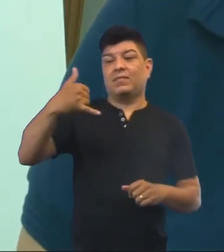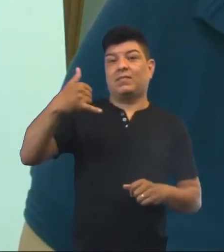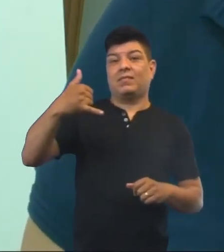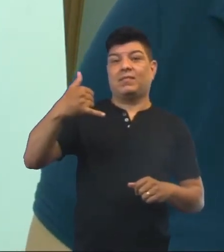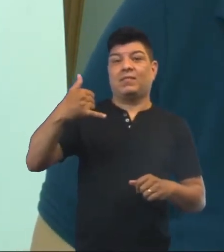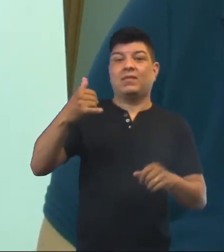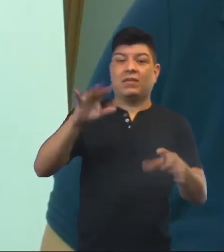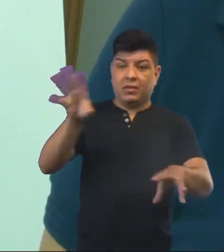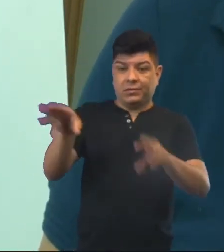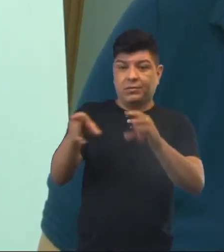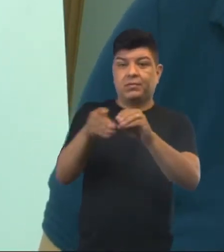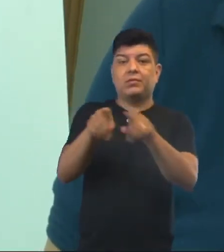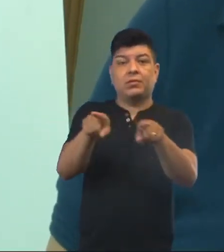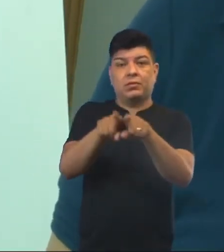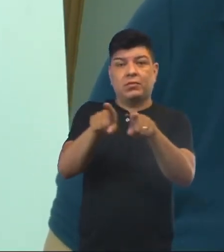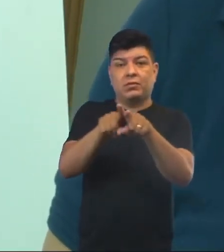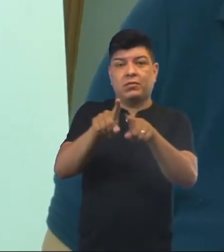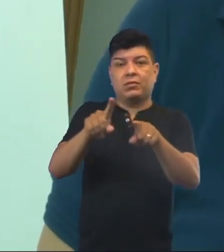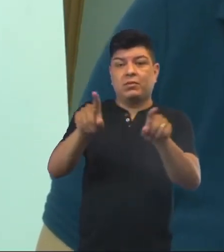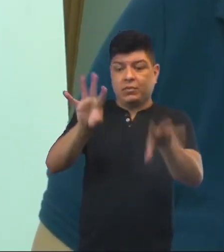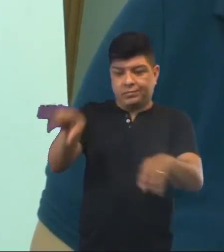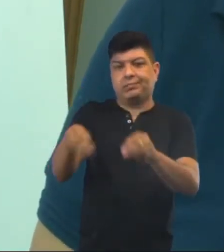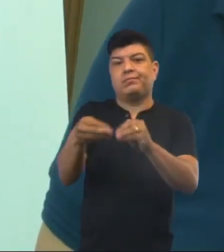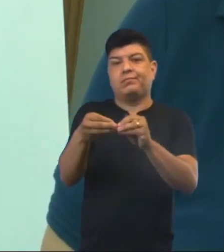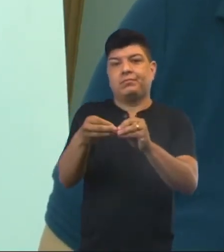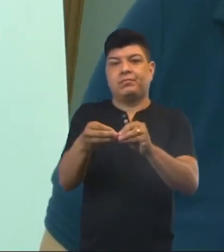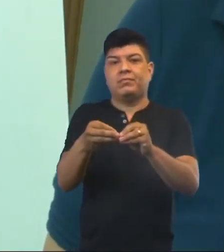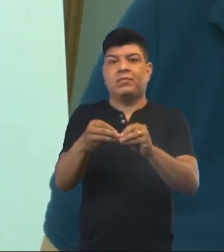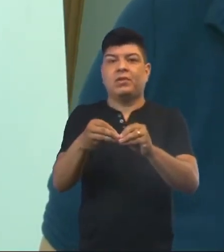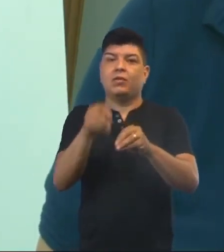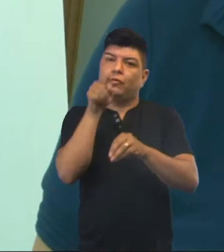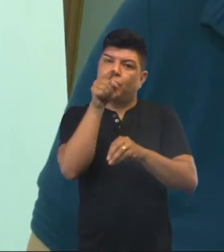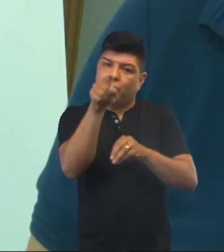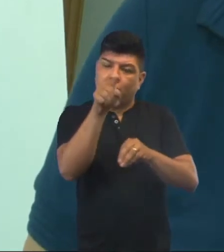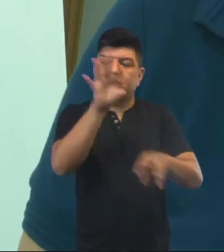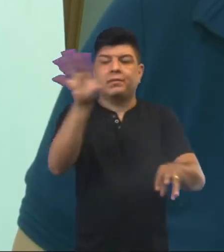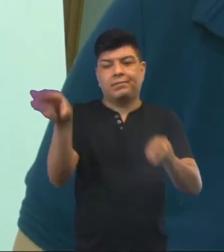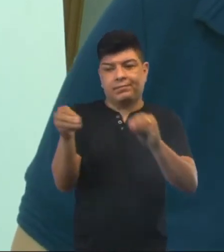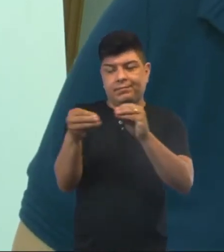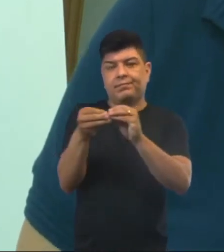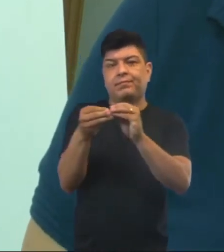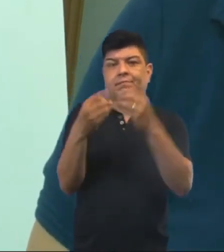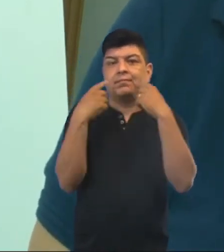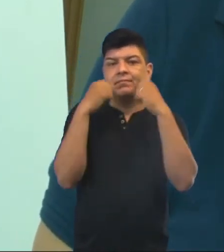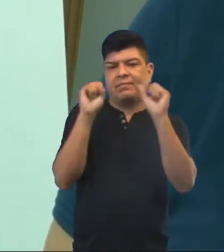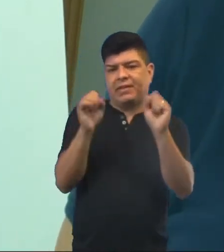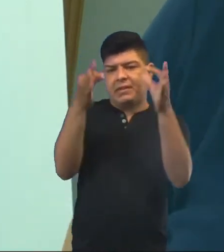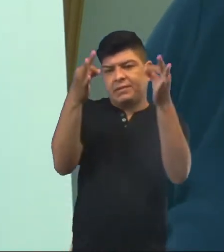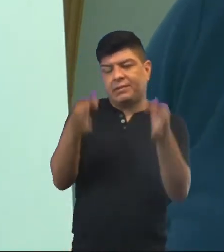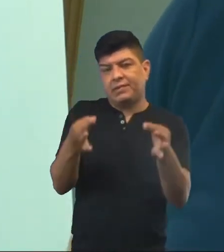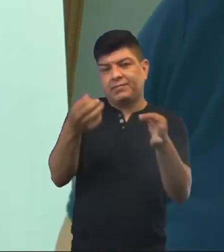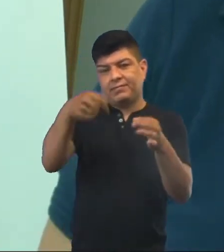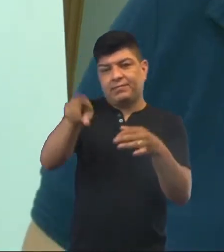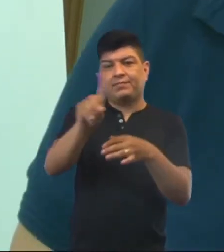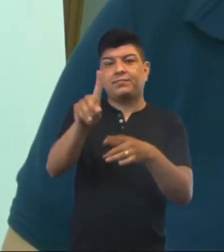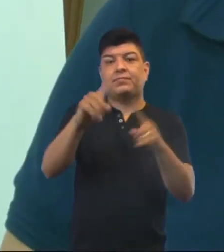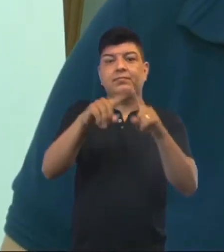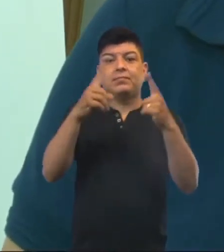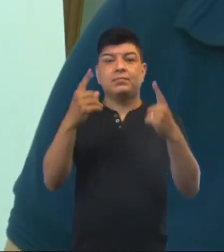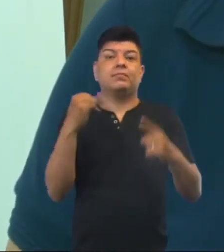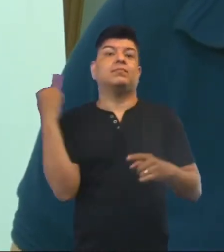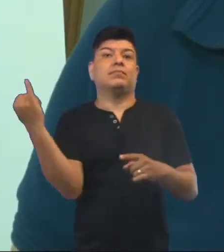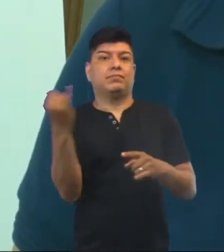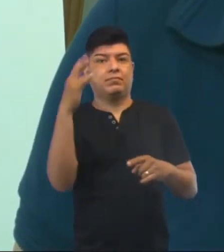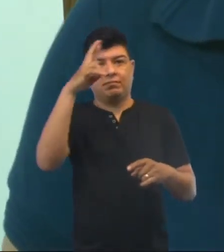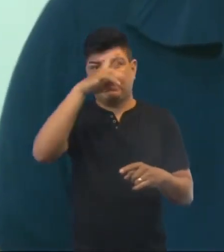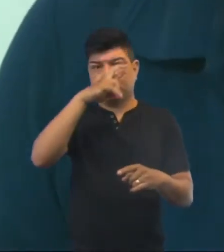escreve também abreviado, C, tá? Não precisa ser exatamente uma linguagem certinha ali, mas é importante a